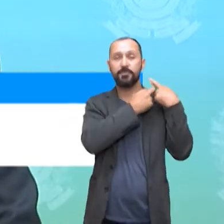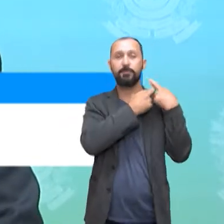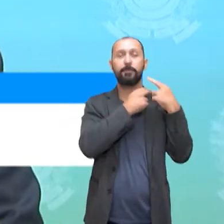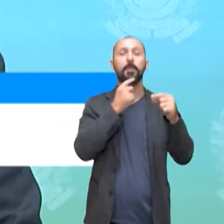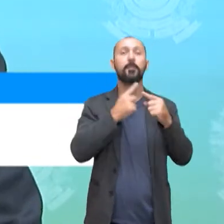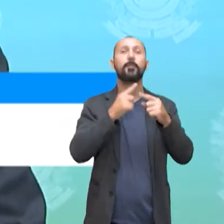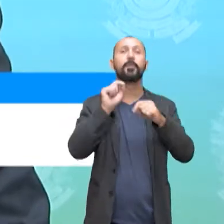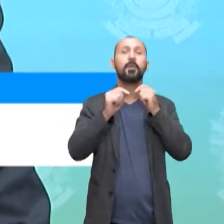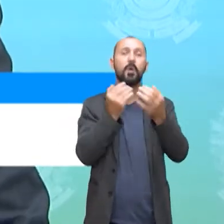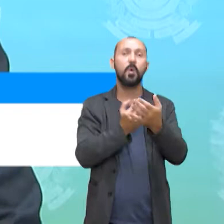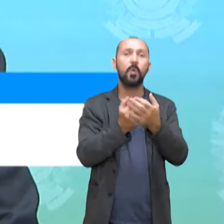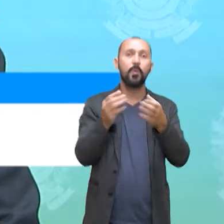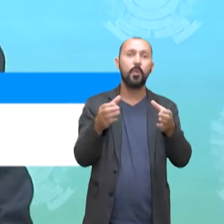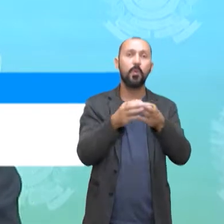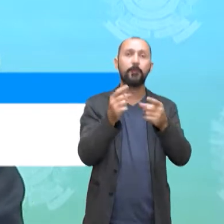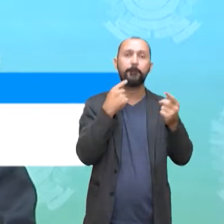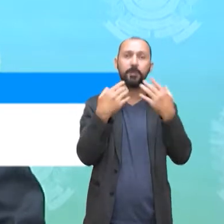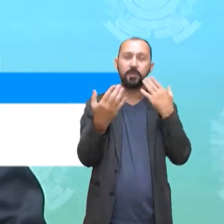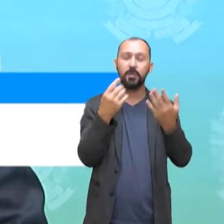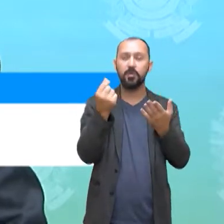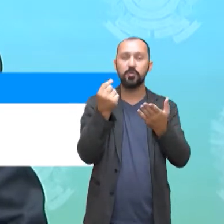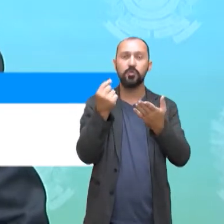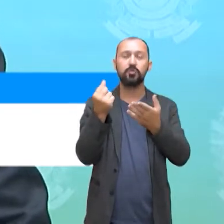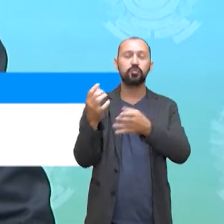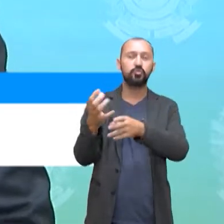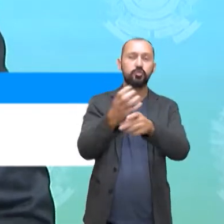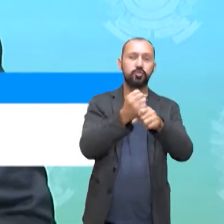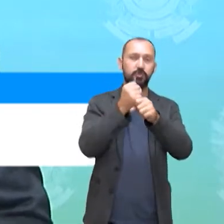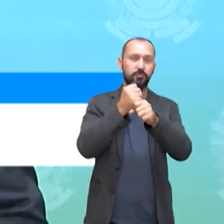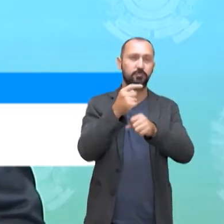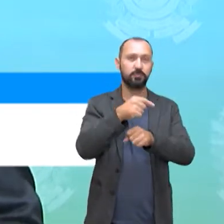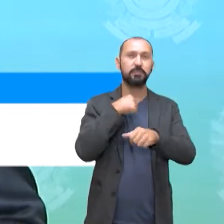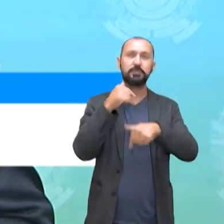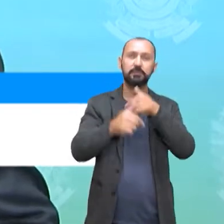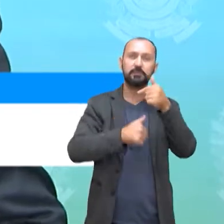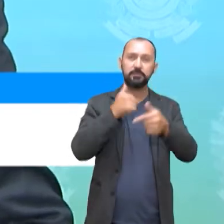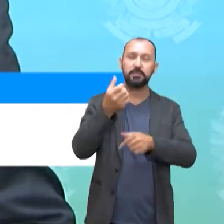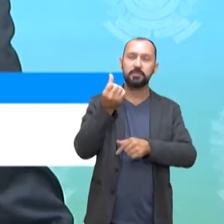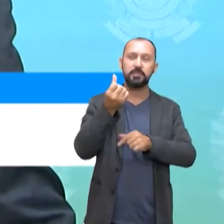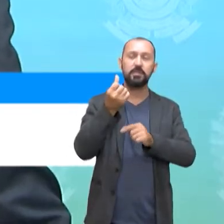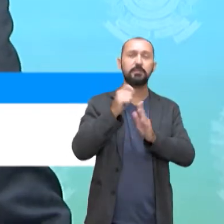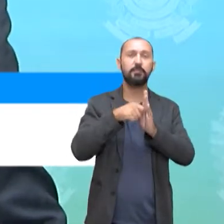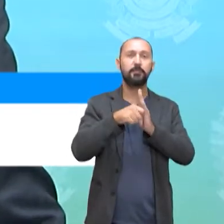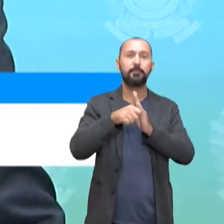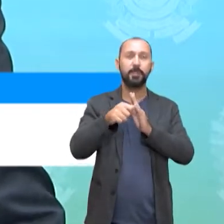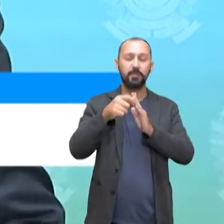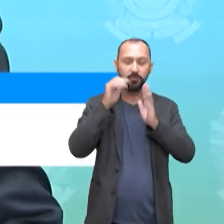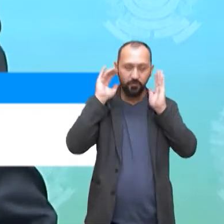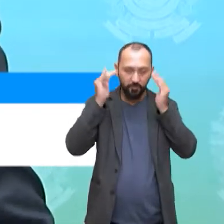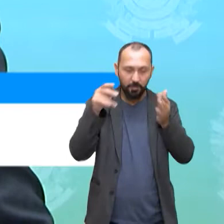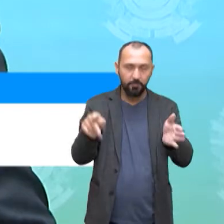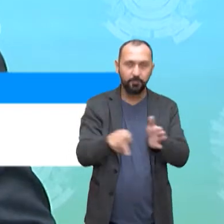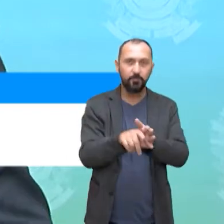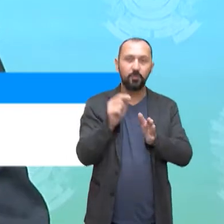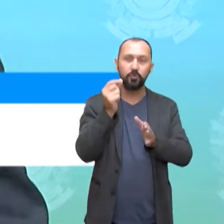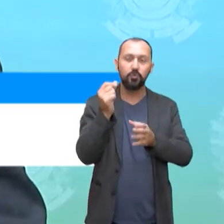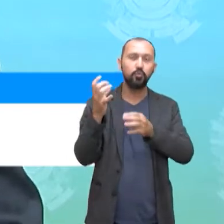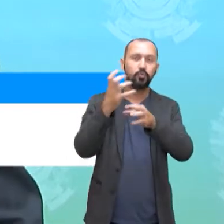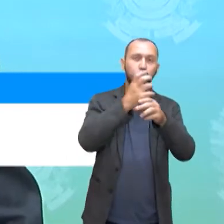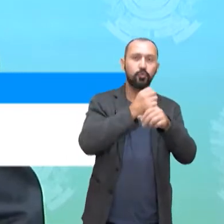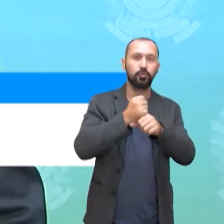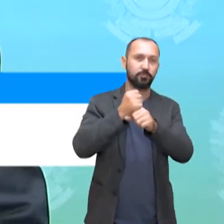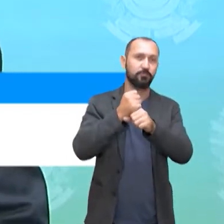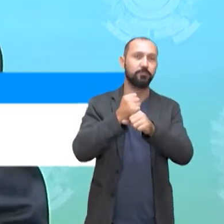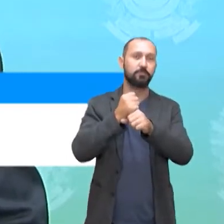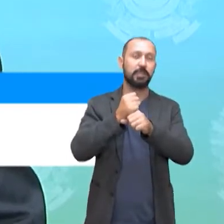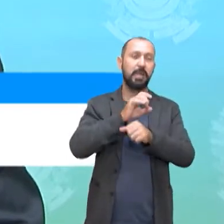estadual. Por quê? Porque começa pela discussão da peça orçamentária. Ele trabalha 6 meses debruçado sobre a peça